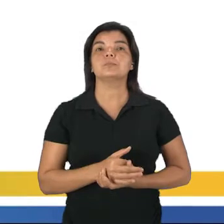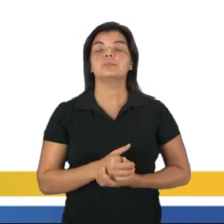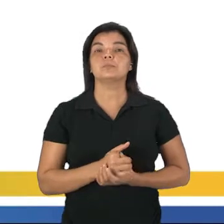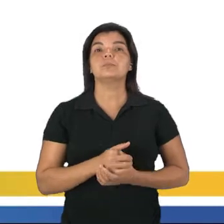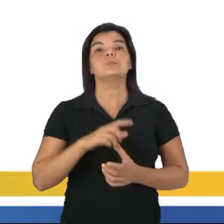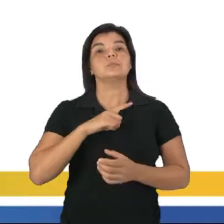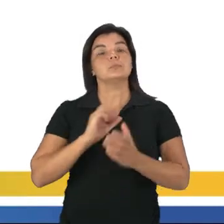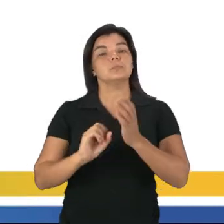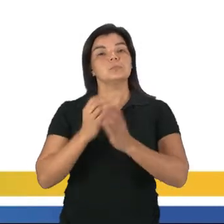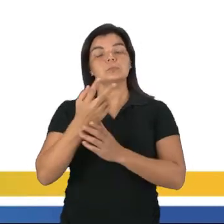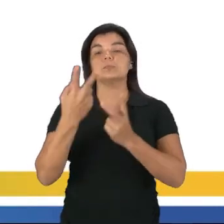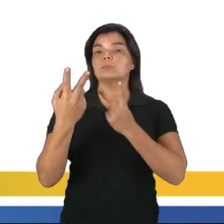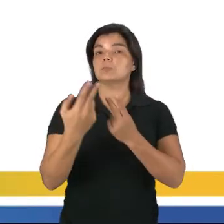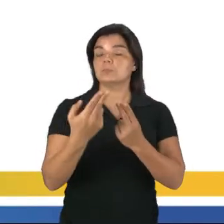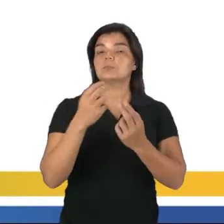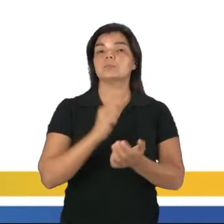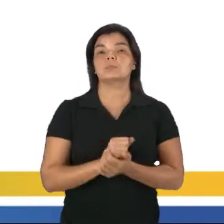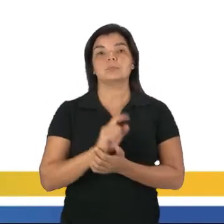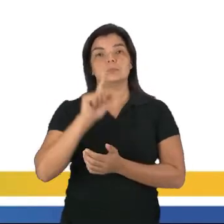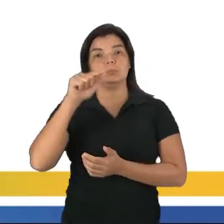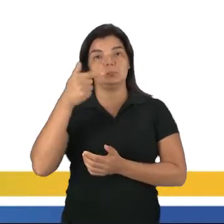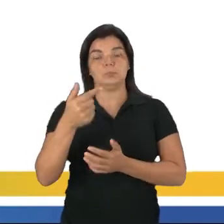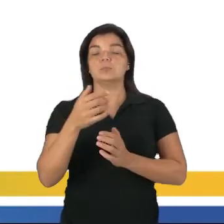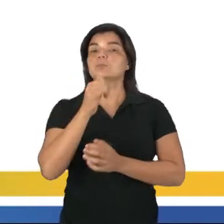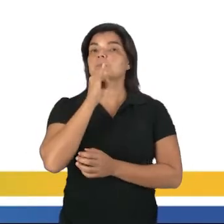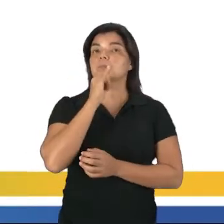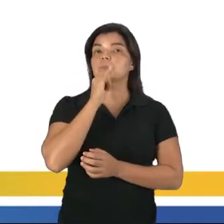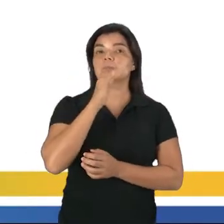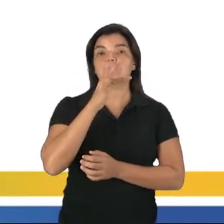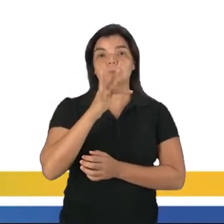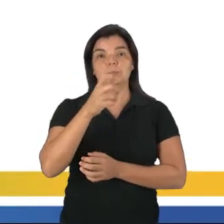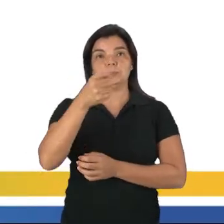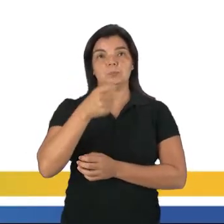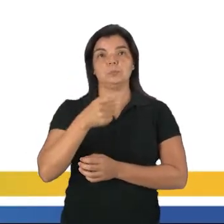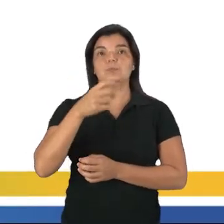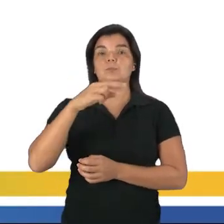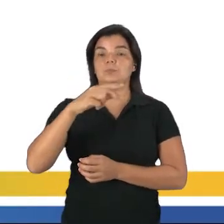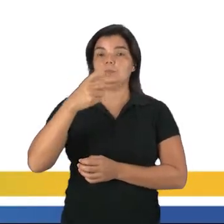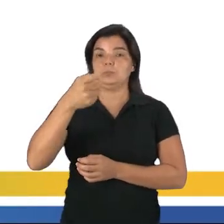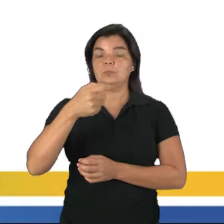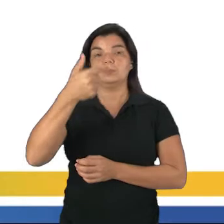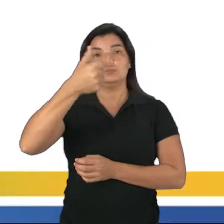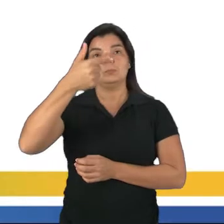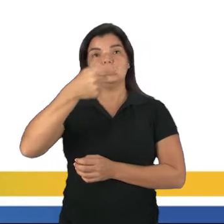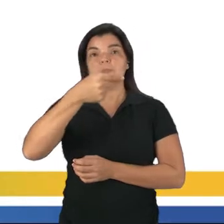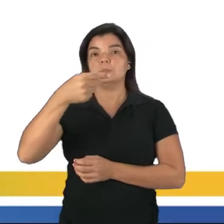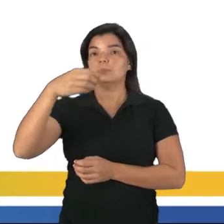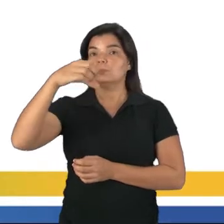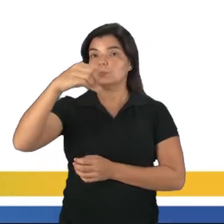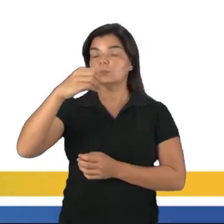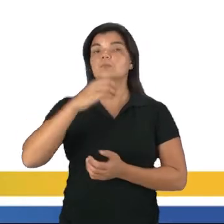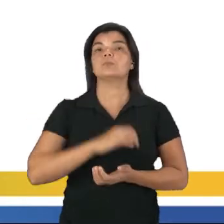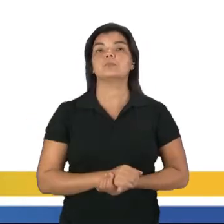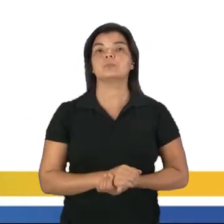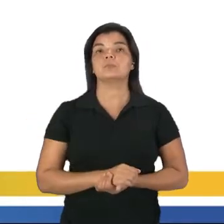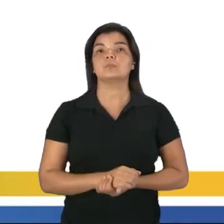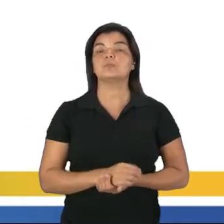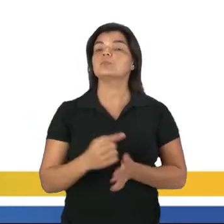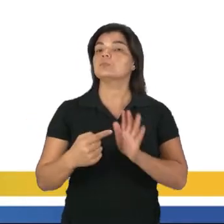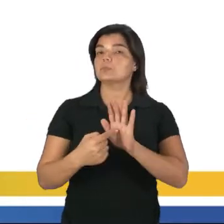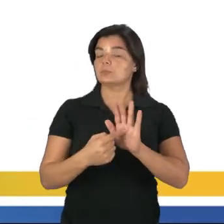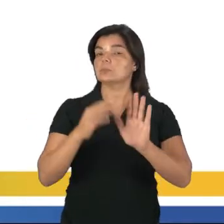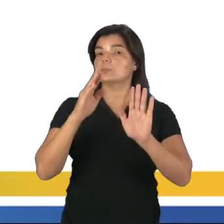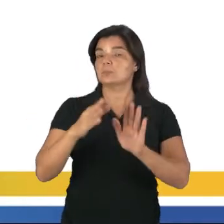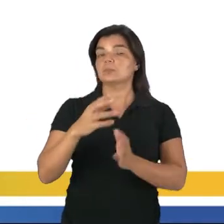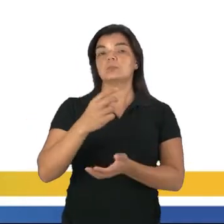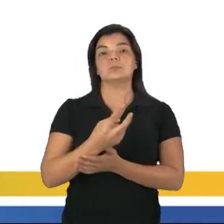E vai acontecer a mesma coisa aí com as demais funções. Ó, f de x é igual a x ao quadrado menos 9. Esse polinômio já